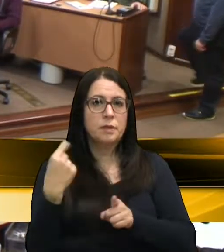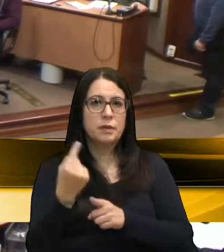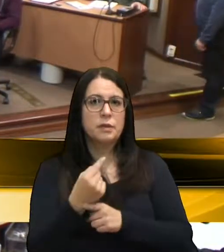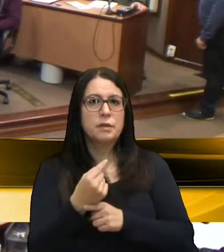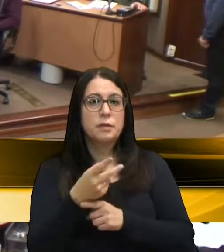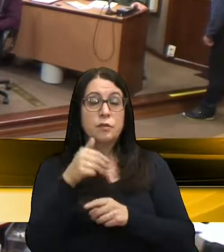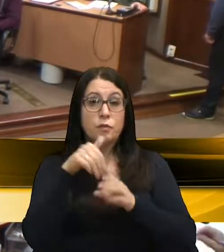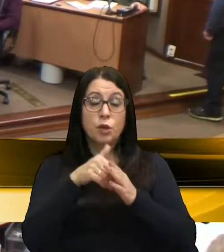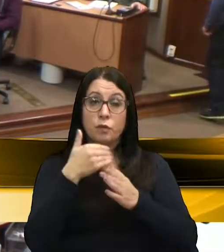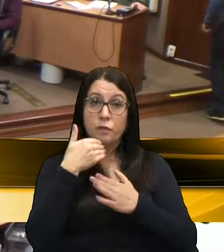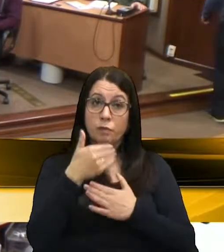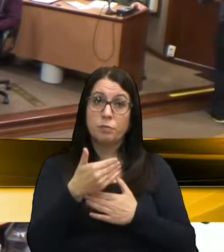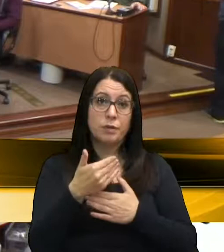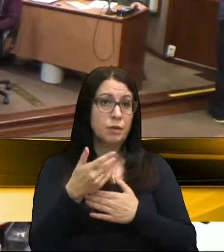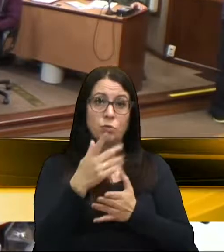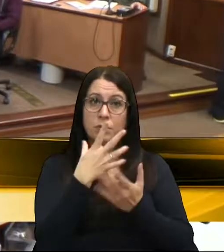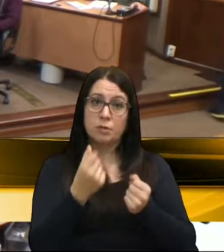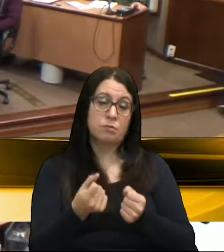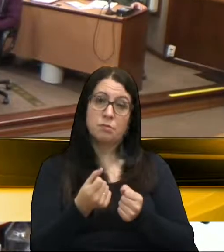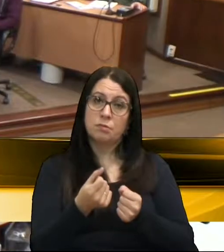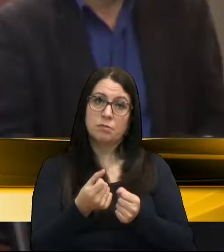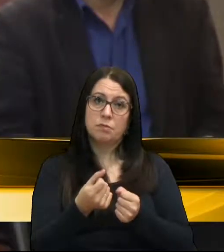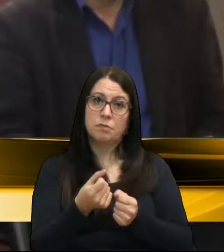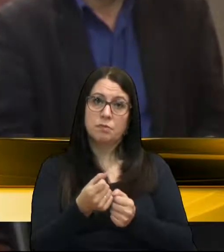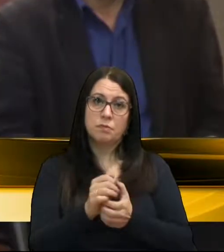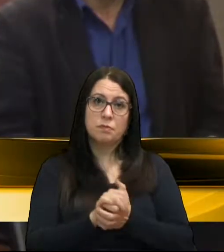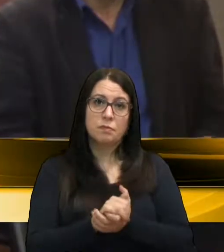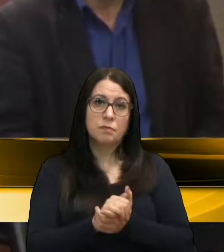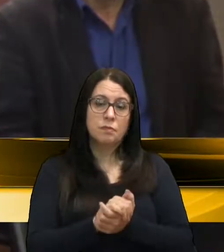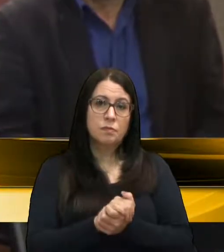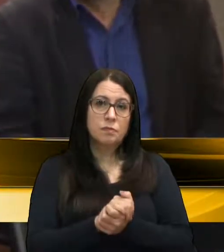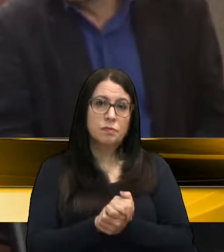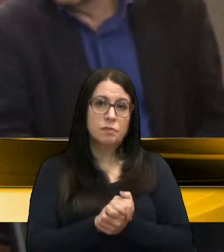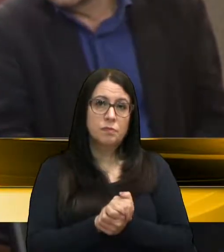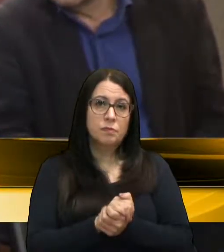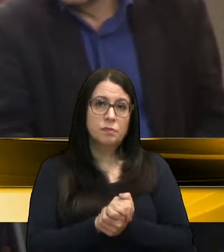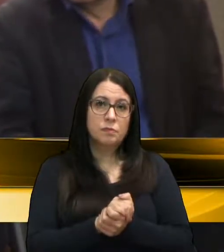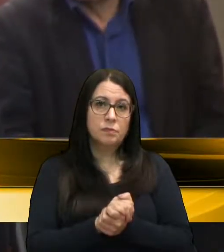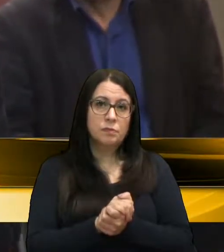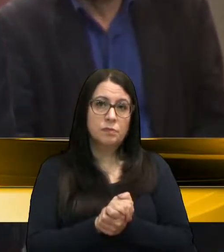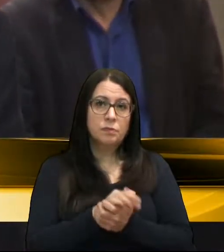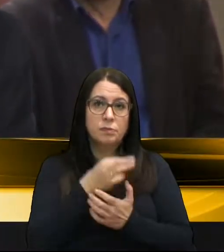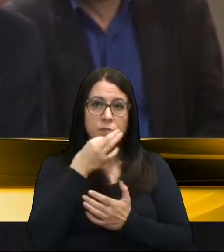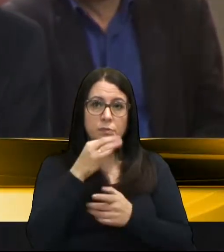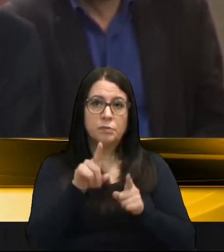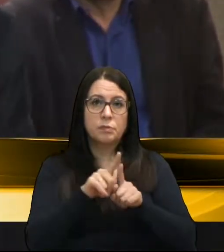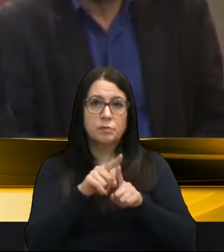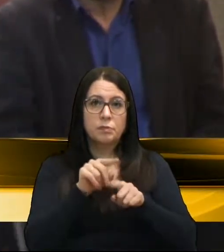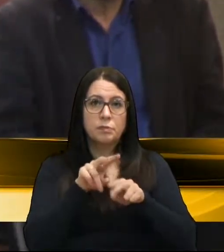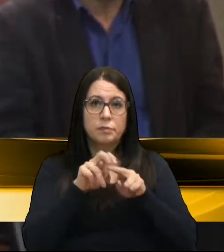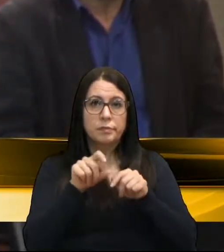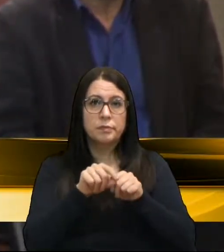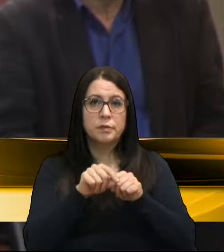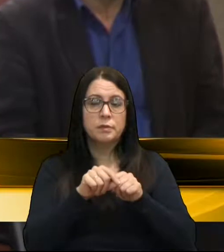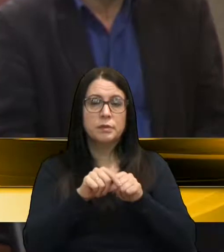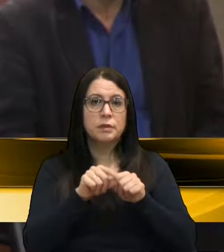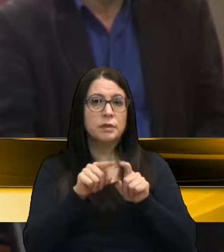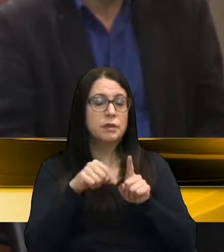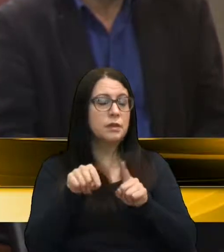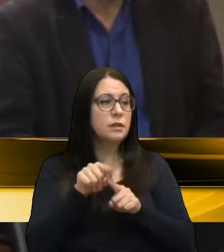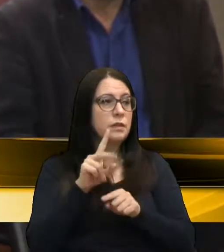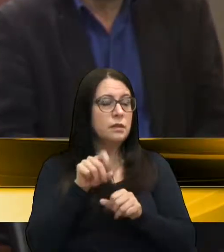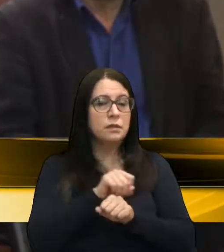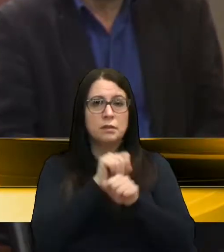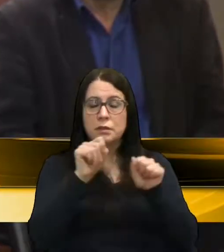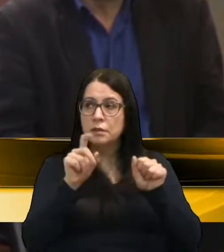voto favorável à derrubada desse parecer, justamente por isso, porque eu já fiz menção hoje de manhã aqui